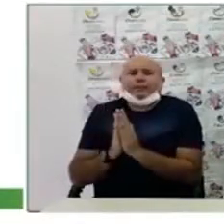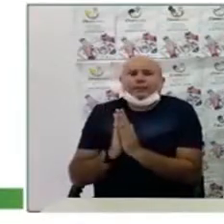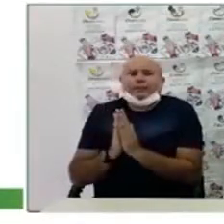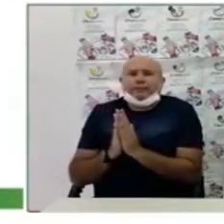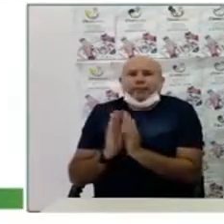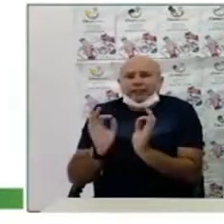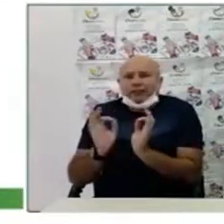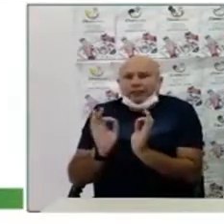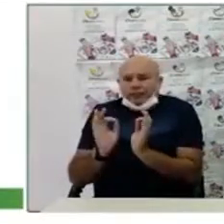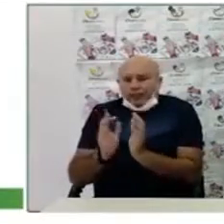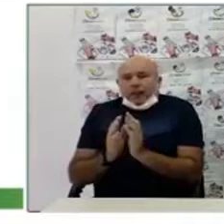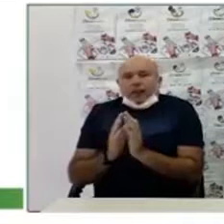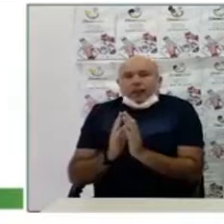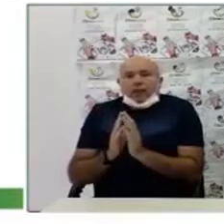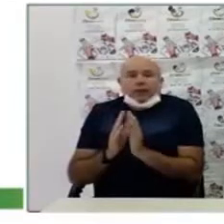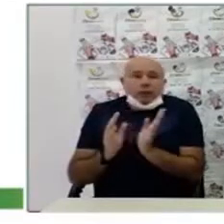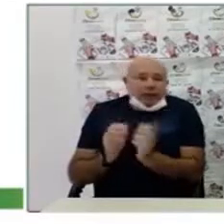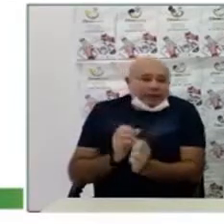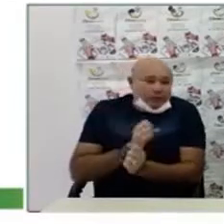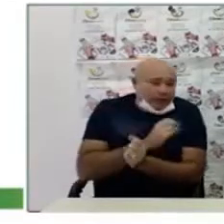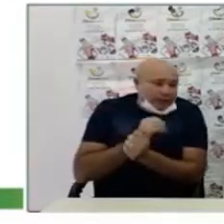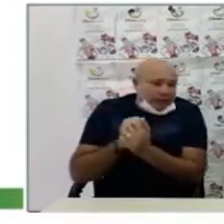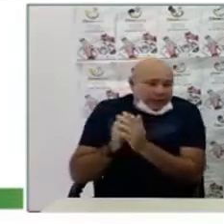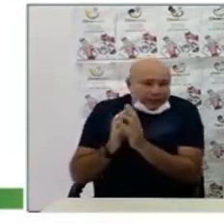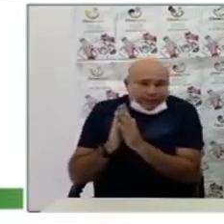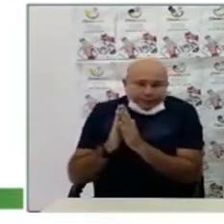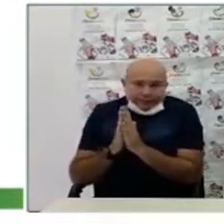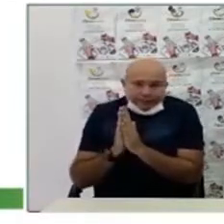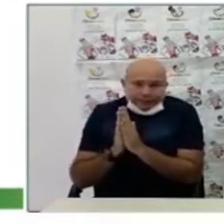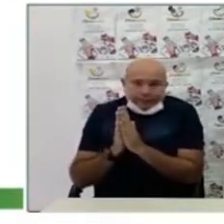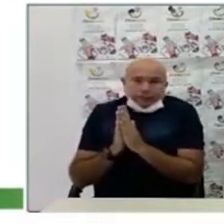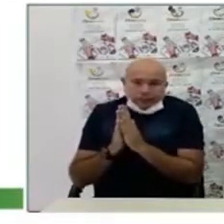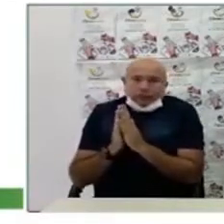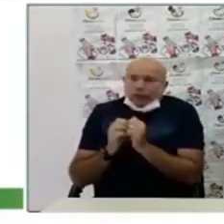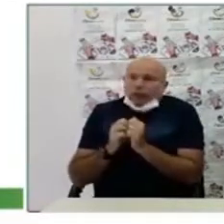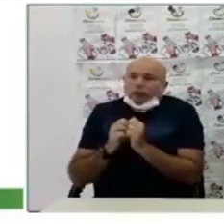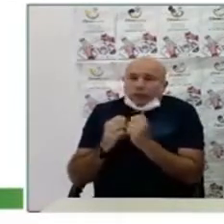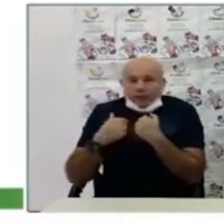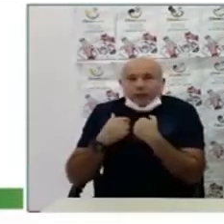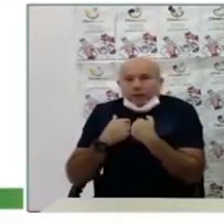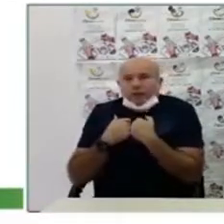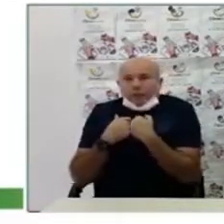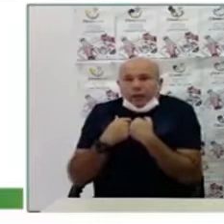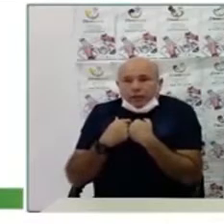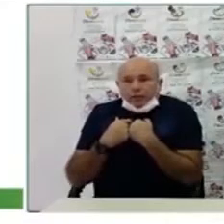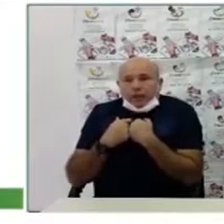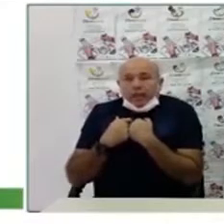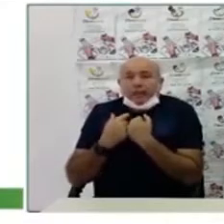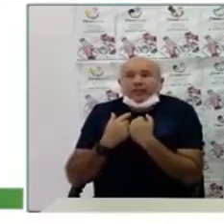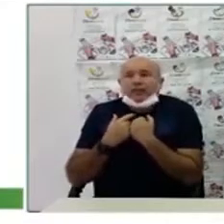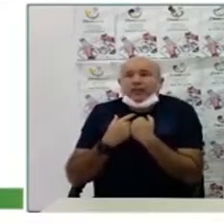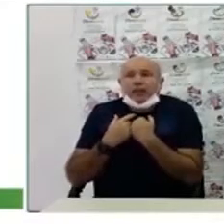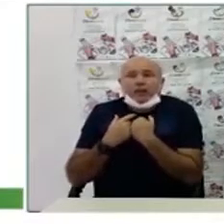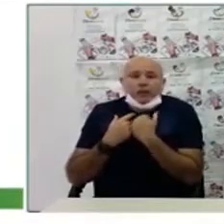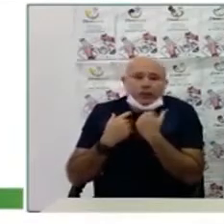simples. Bem simples. Professor Márcio, você mora em que cidade? Sobral. Sobral. Eu também moro em Sobral.